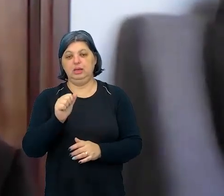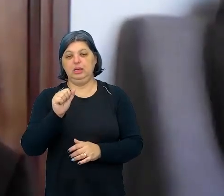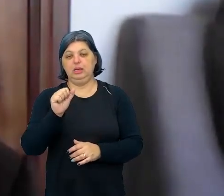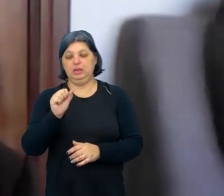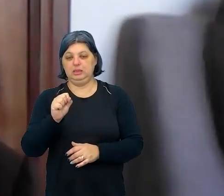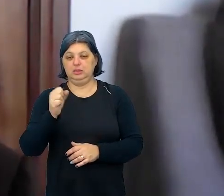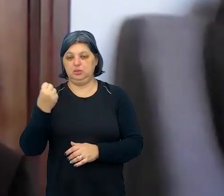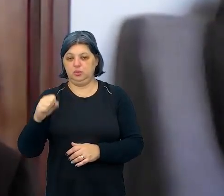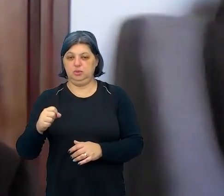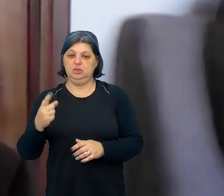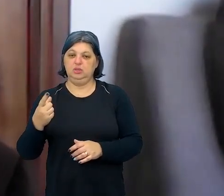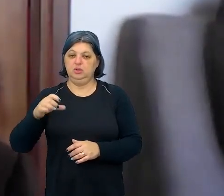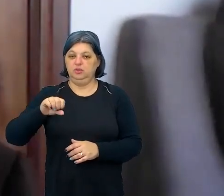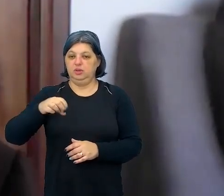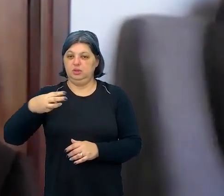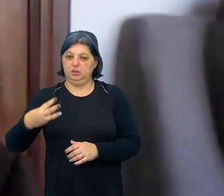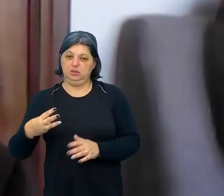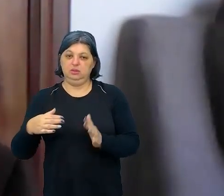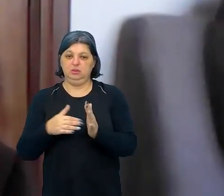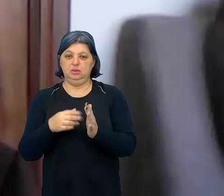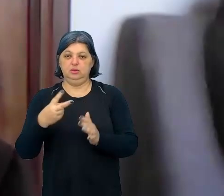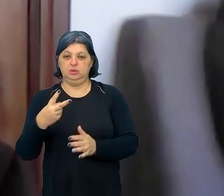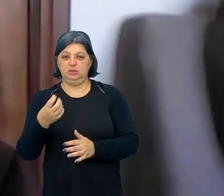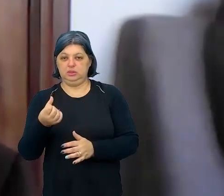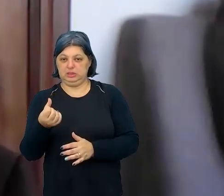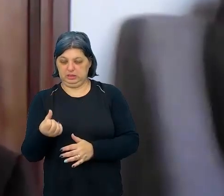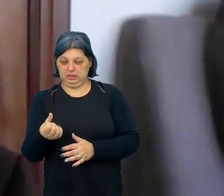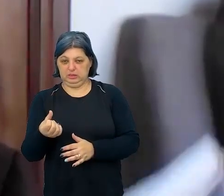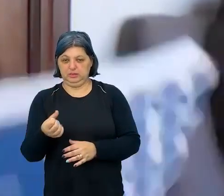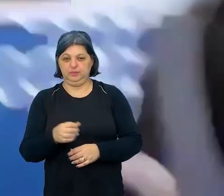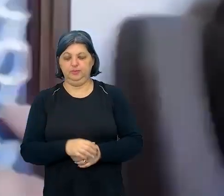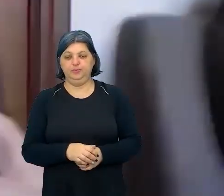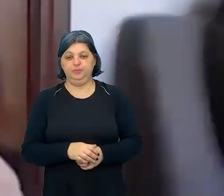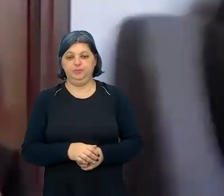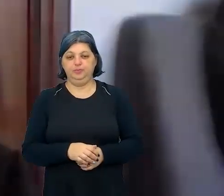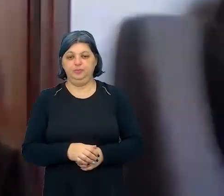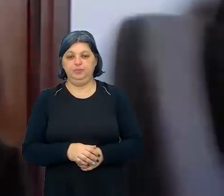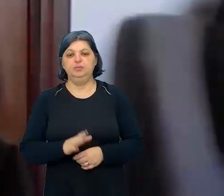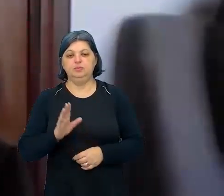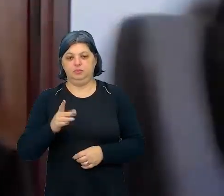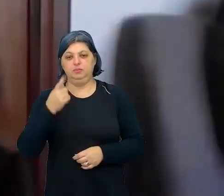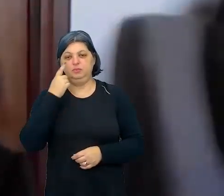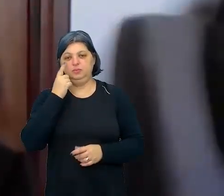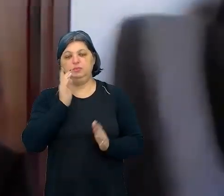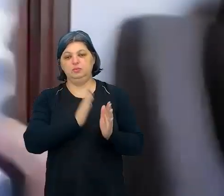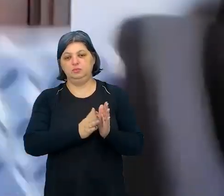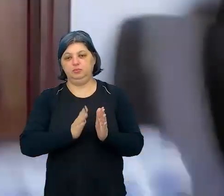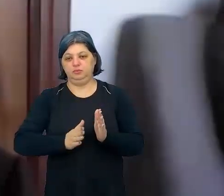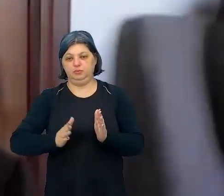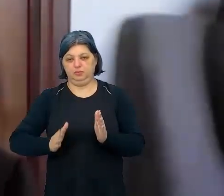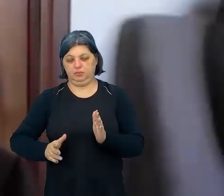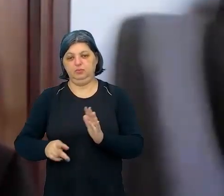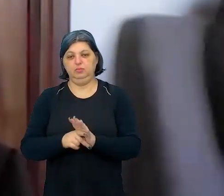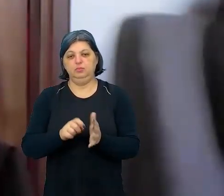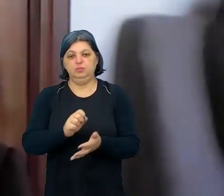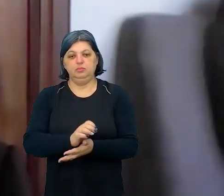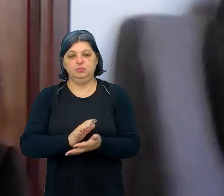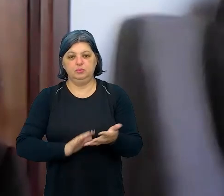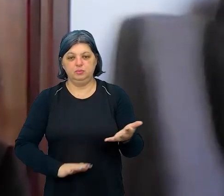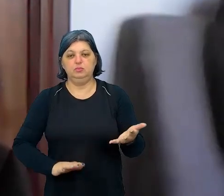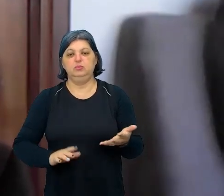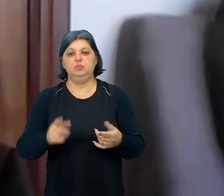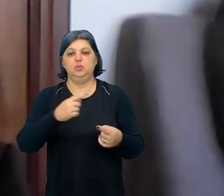da 193 até a 206. Então, a gente tem já aqui toda a sequência de atividade, com